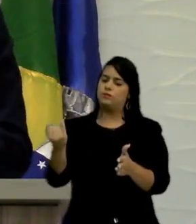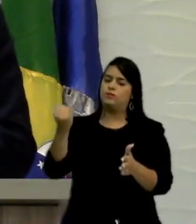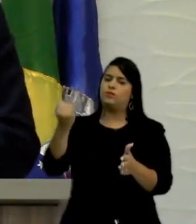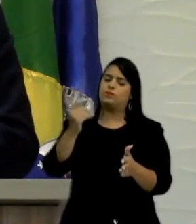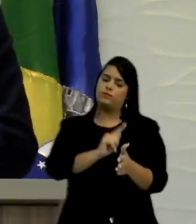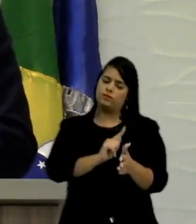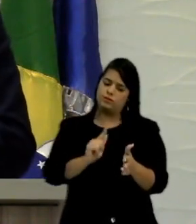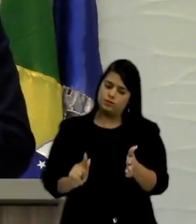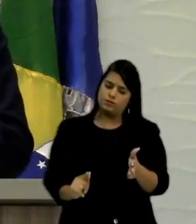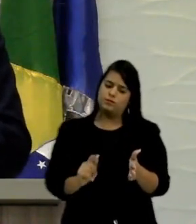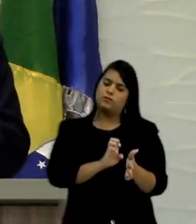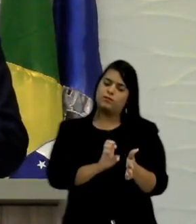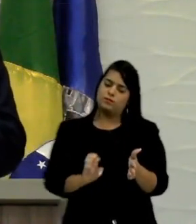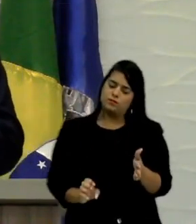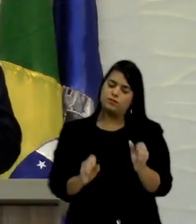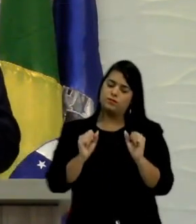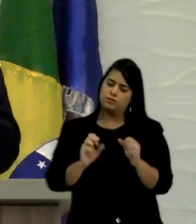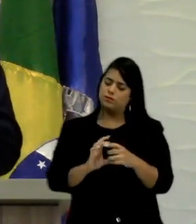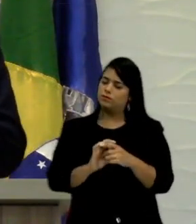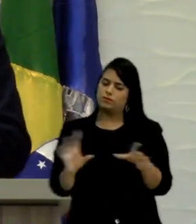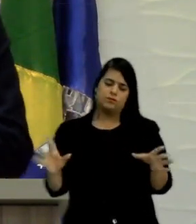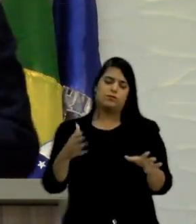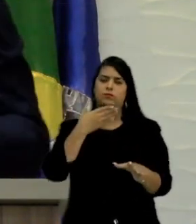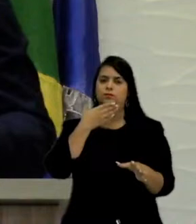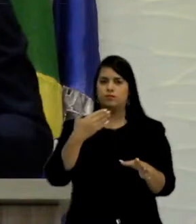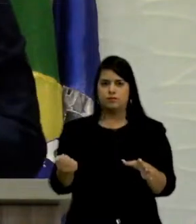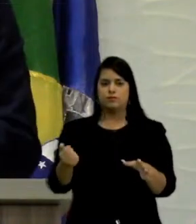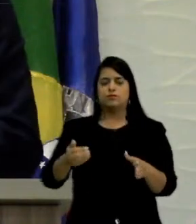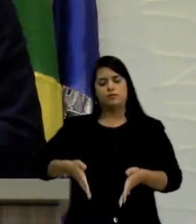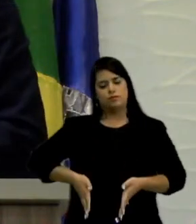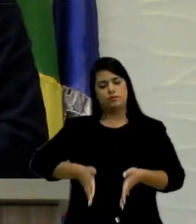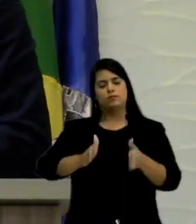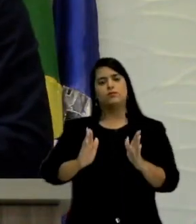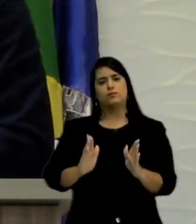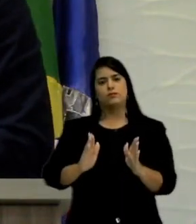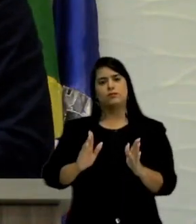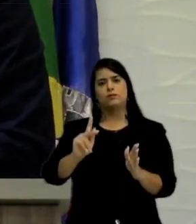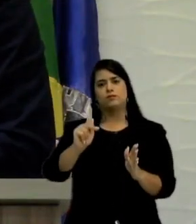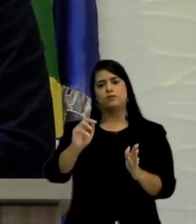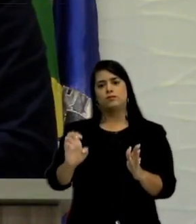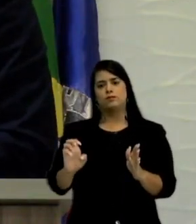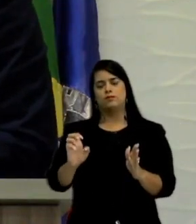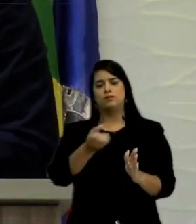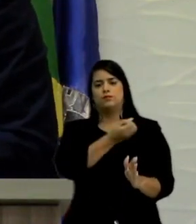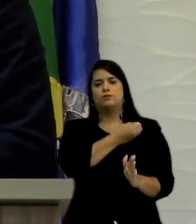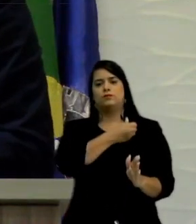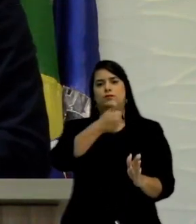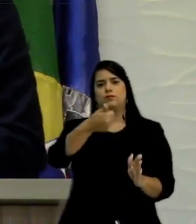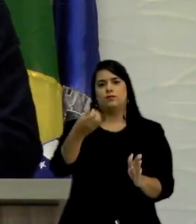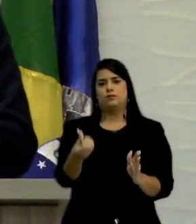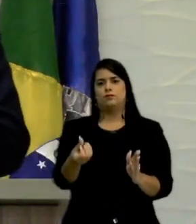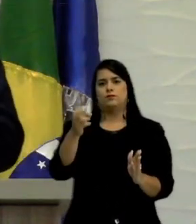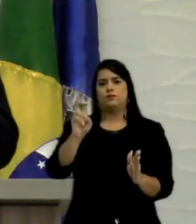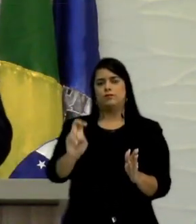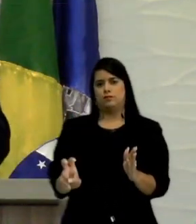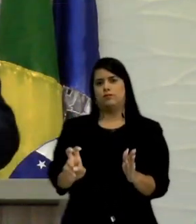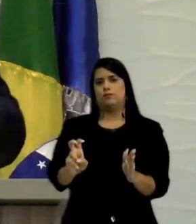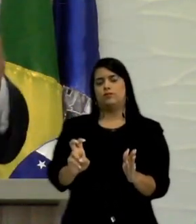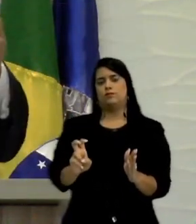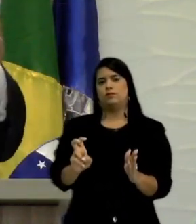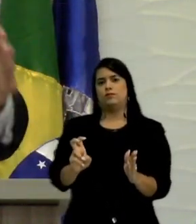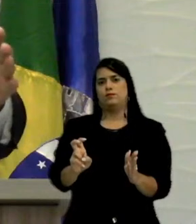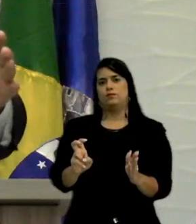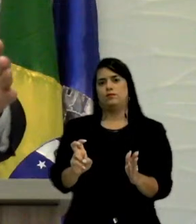sim fazer melhorias nessa via de acesso, que é chamada PE-165, se não me engano, a PE que